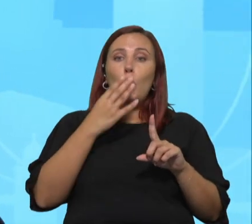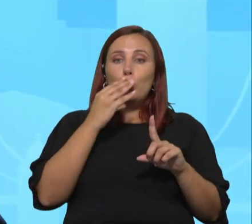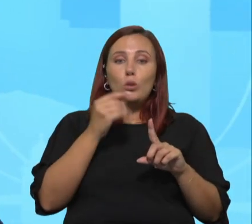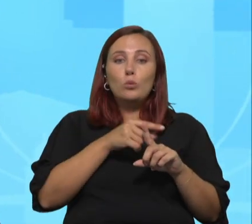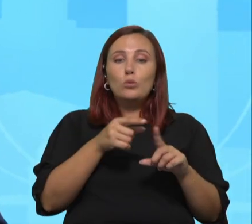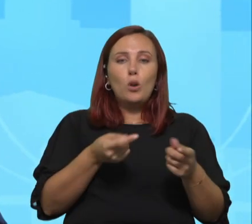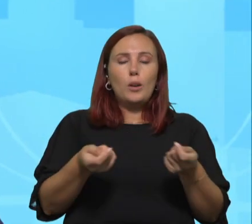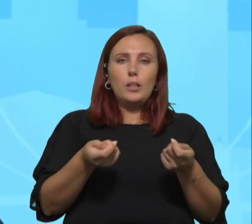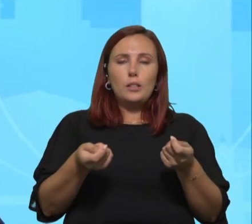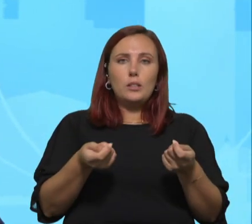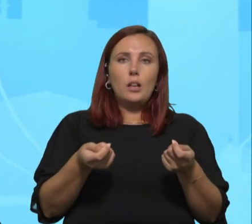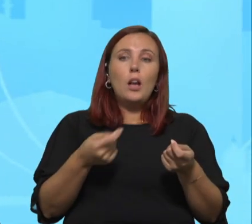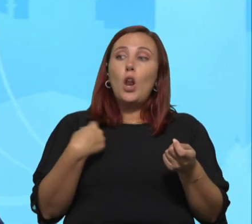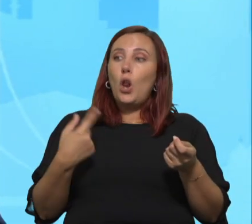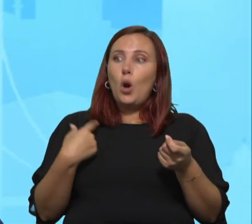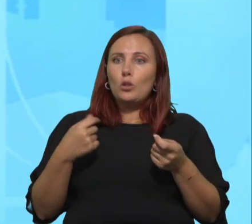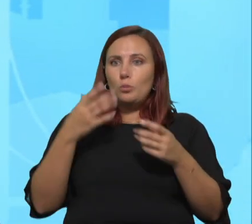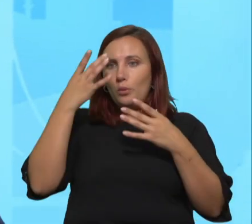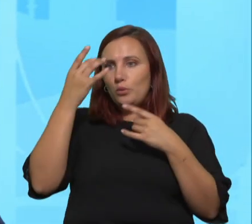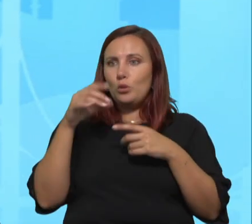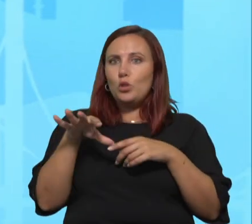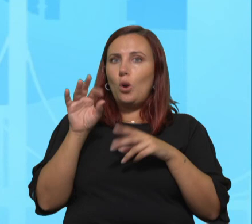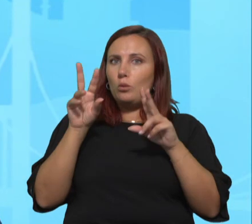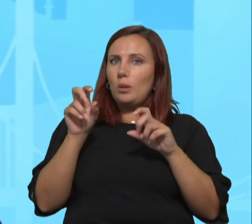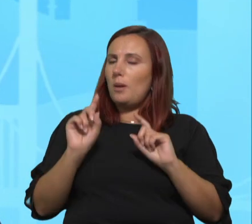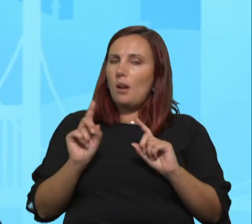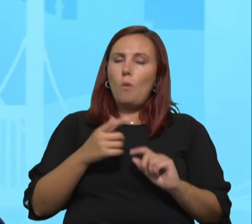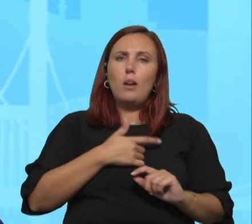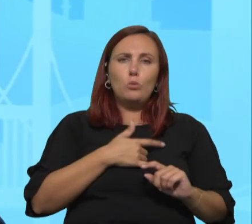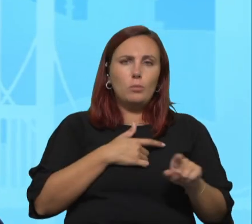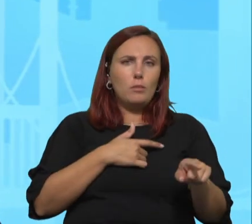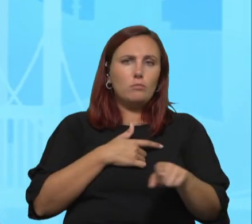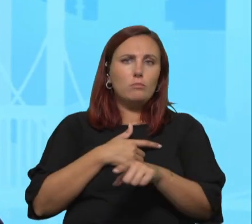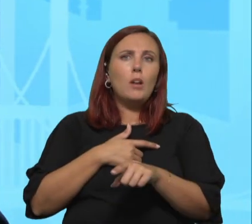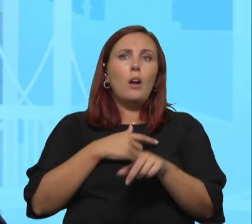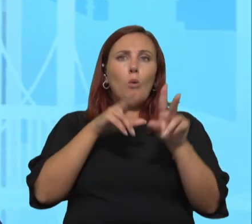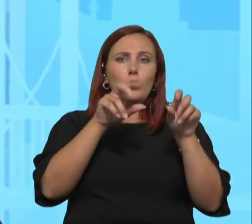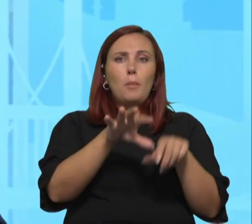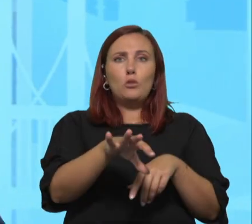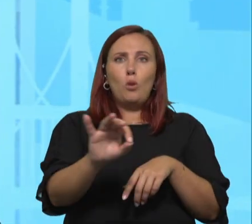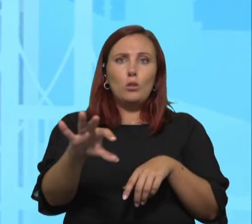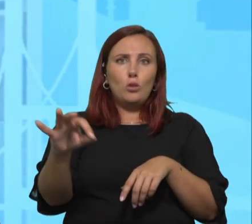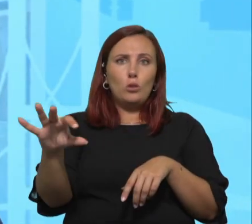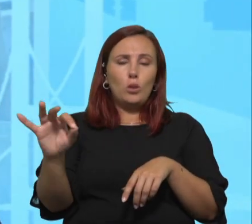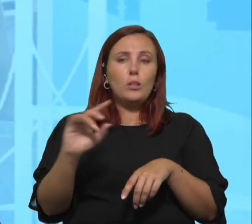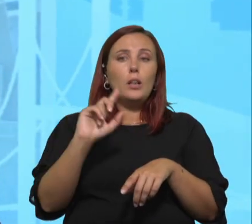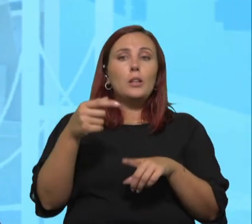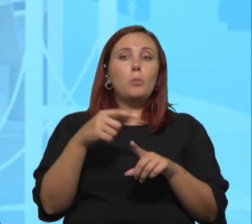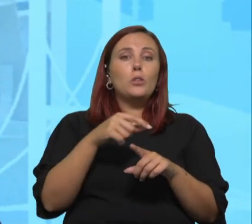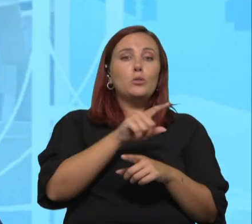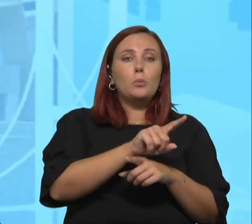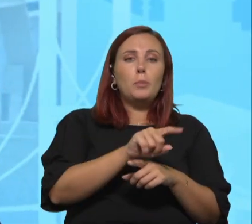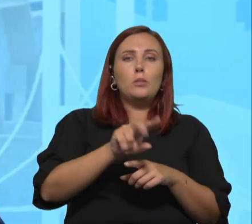somos nós que vamos escolher o tema. São eles que em cada turma escolhem o tema e são depois eles que em cada ano dinamizam a